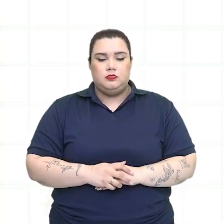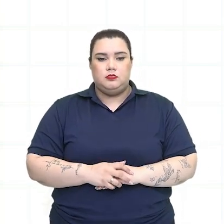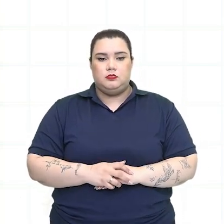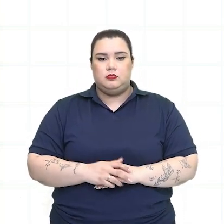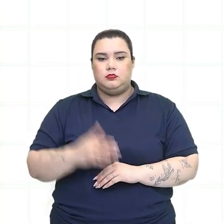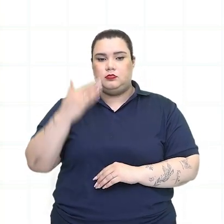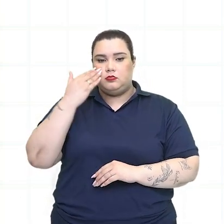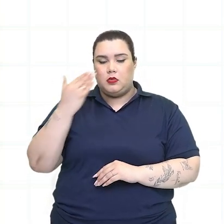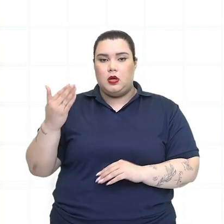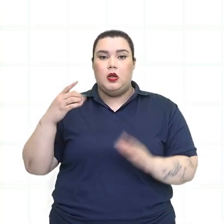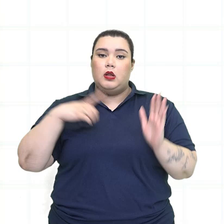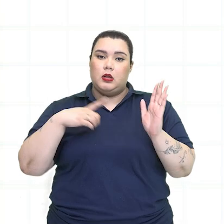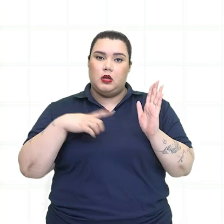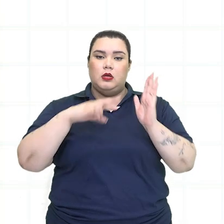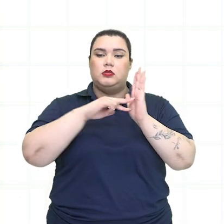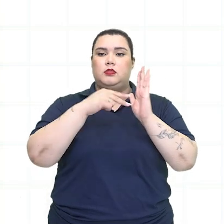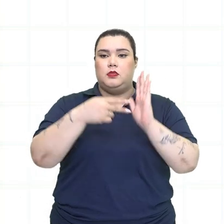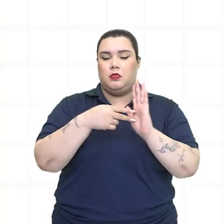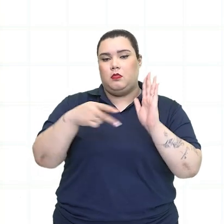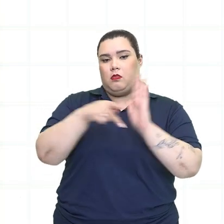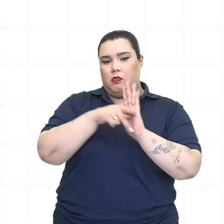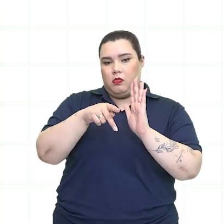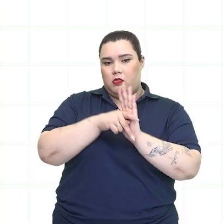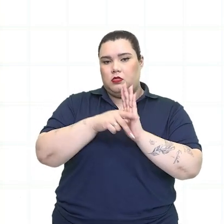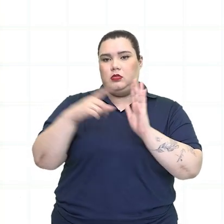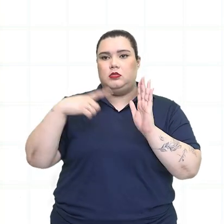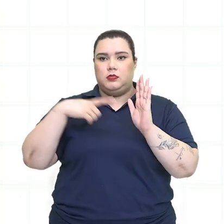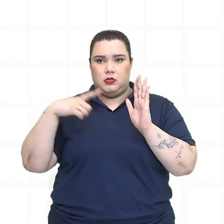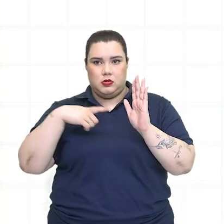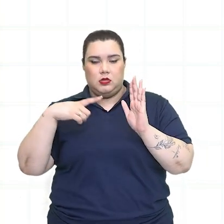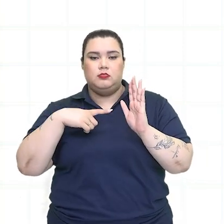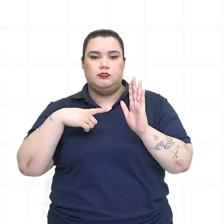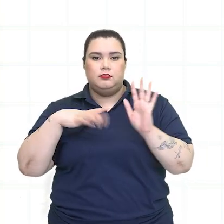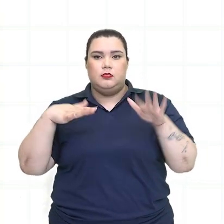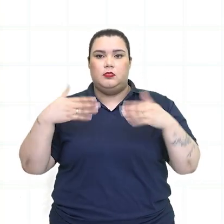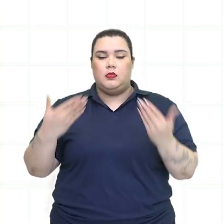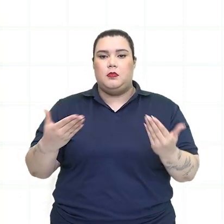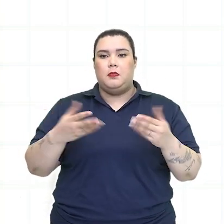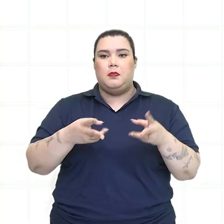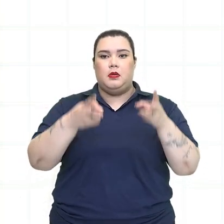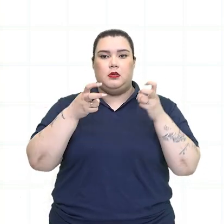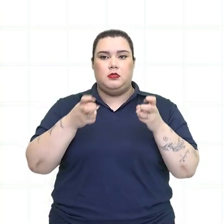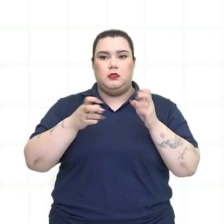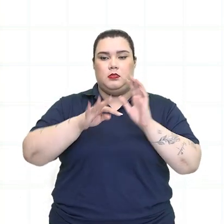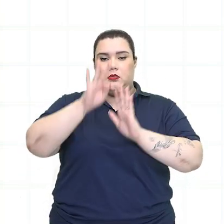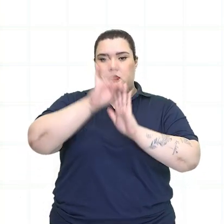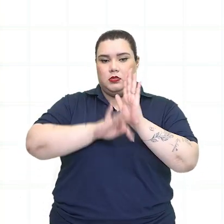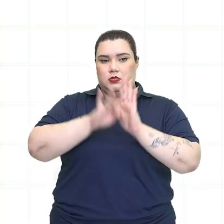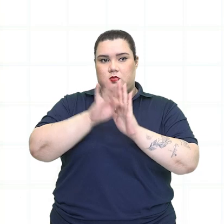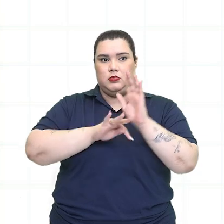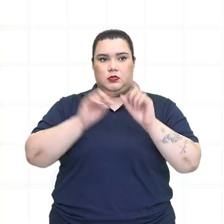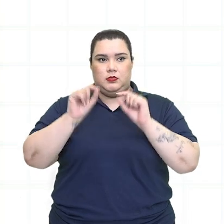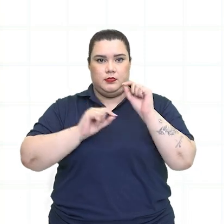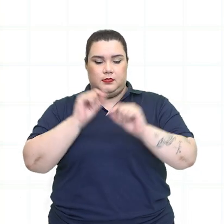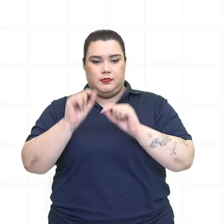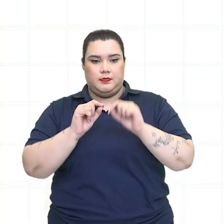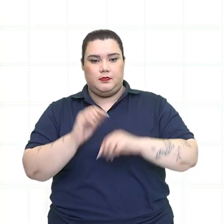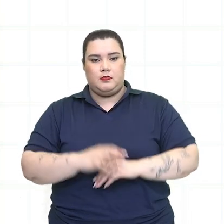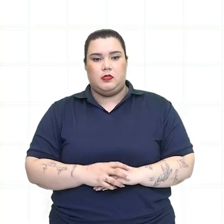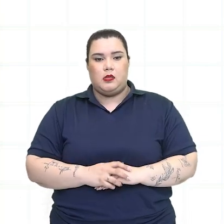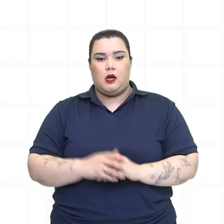né, um significado, ela tem um sentido. Então, vamos lá para o texto. Aula